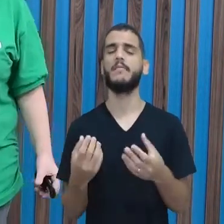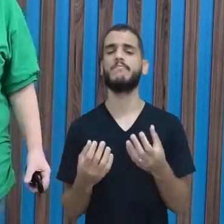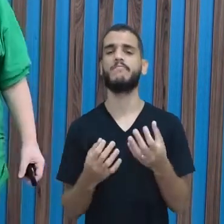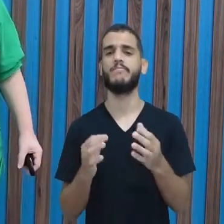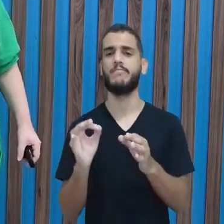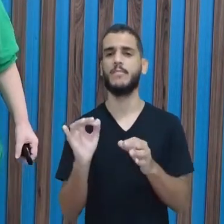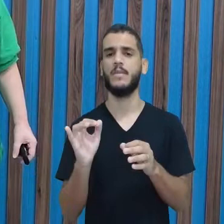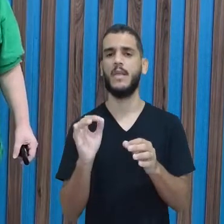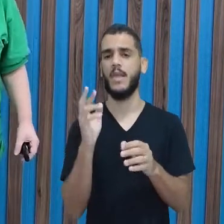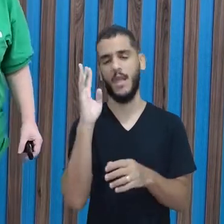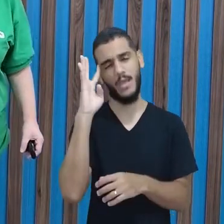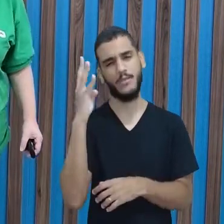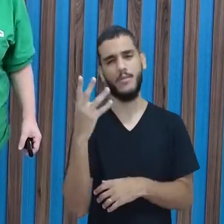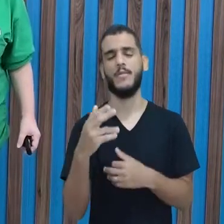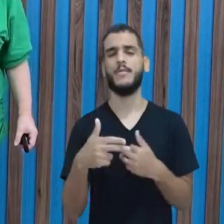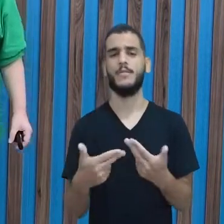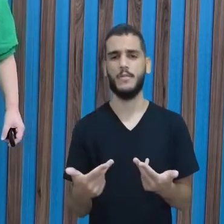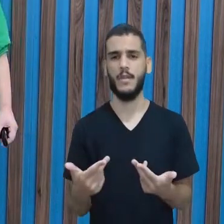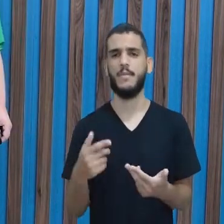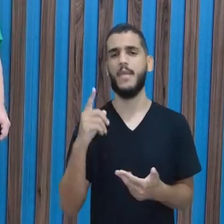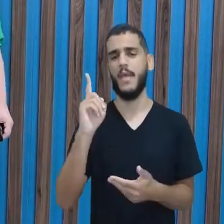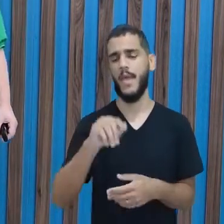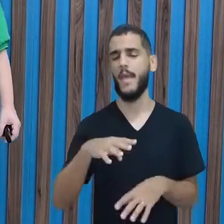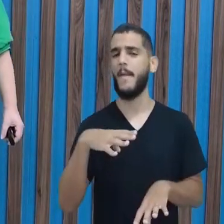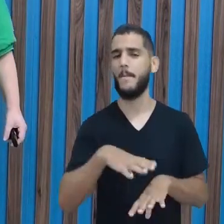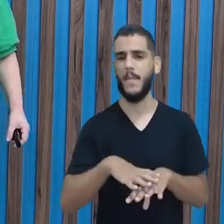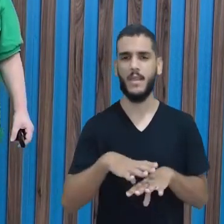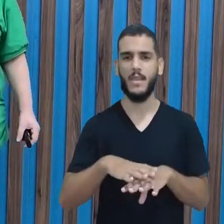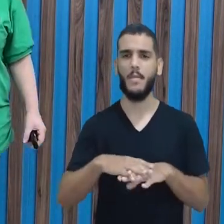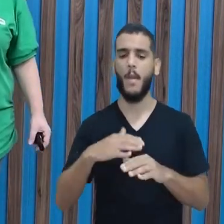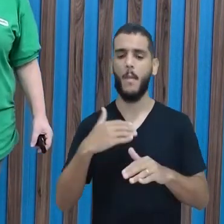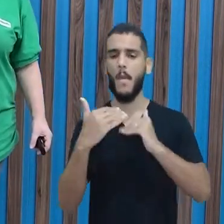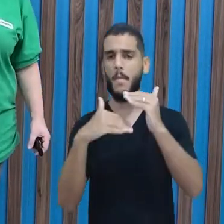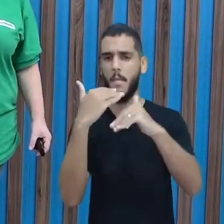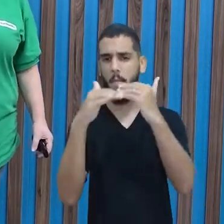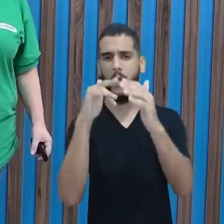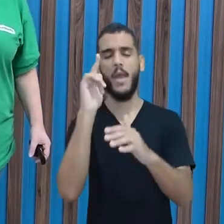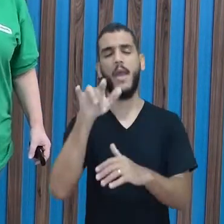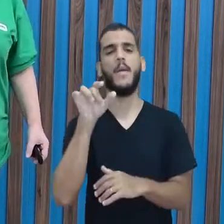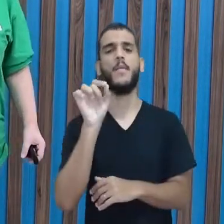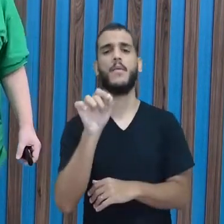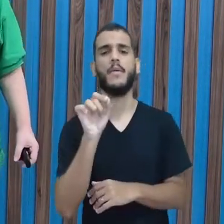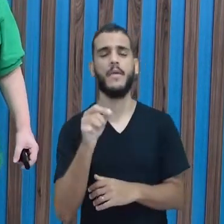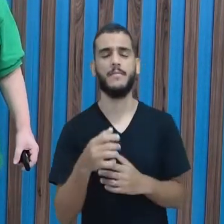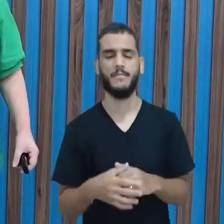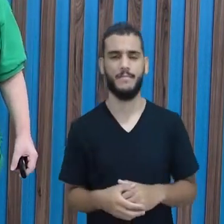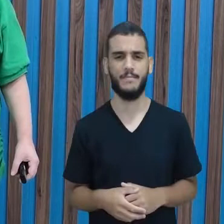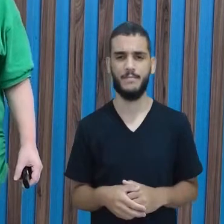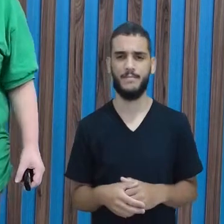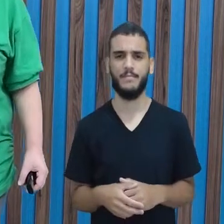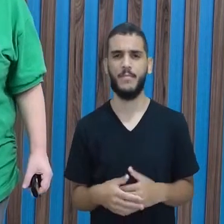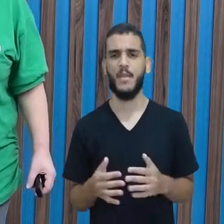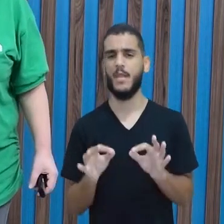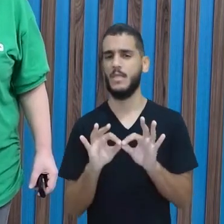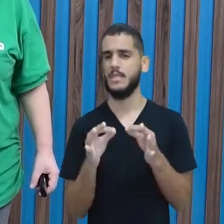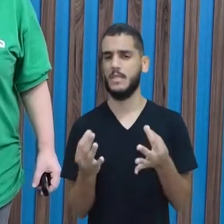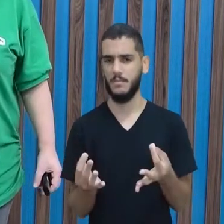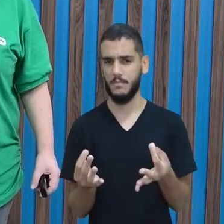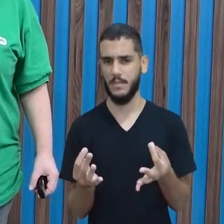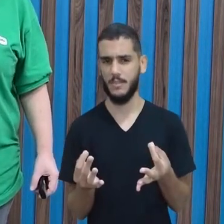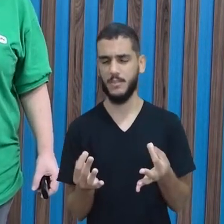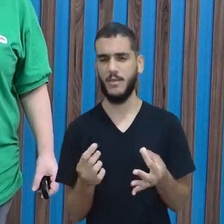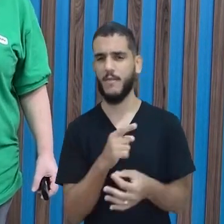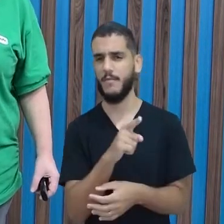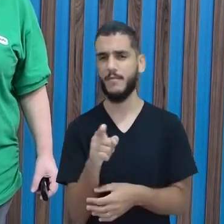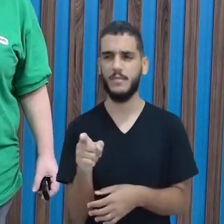mesma coisa. Matemática, essa evolução da matemática é justamente isso, para que fique simples